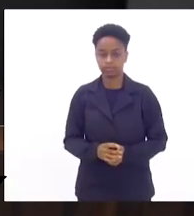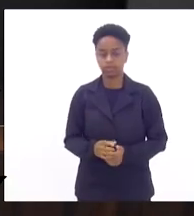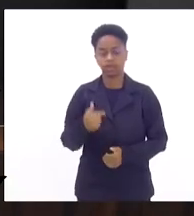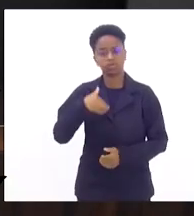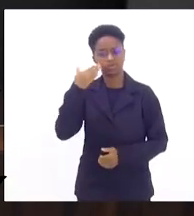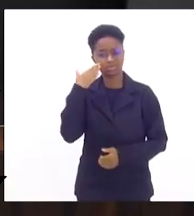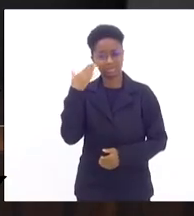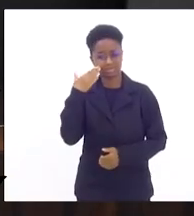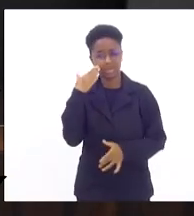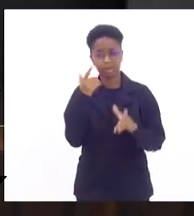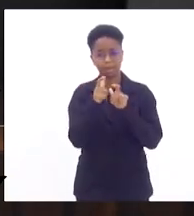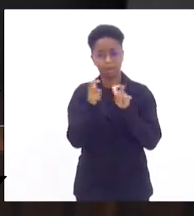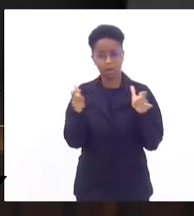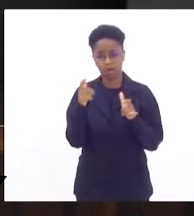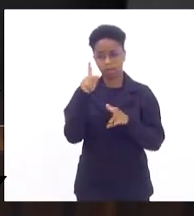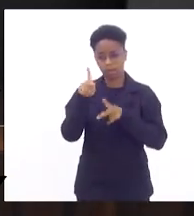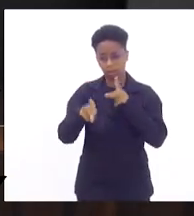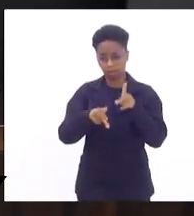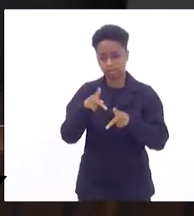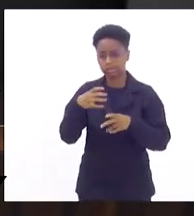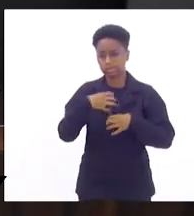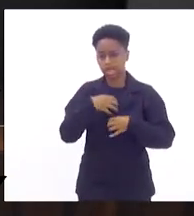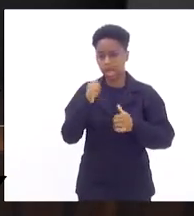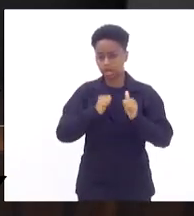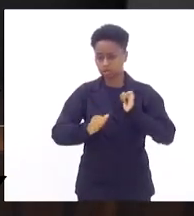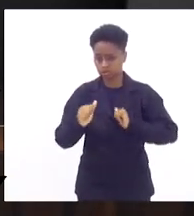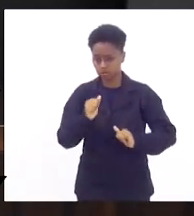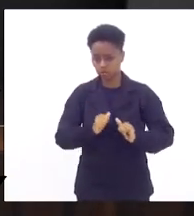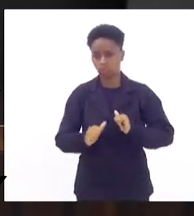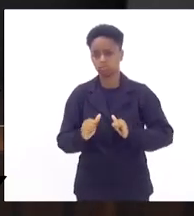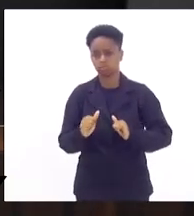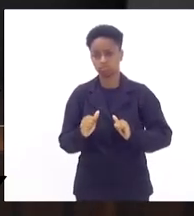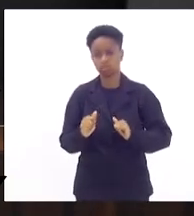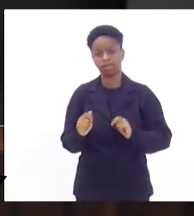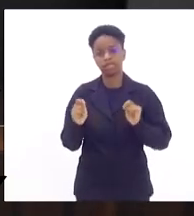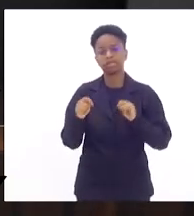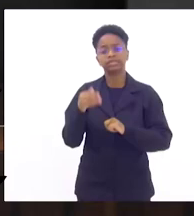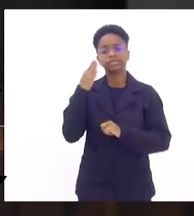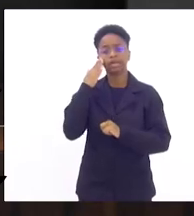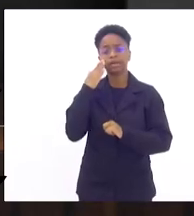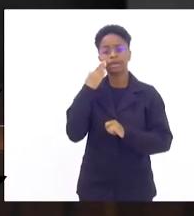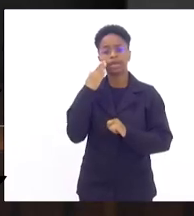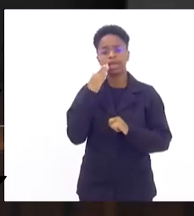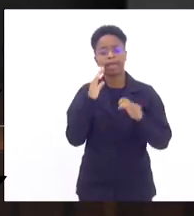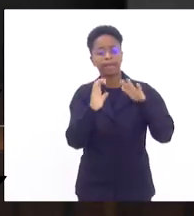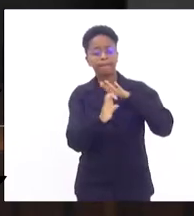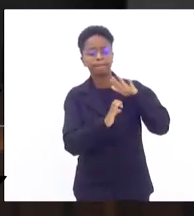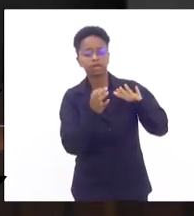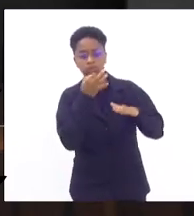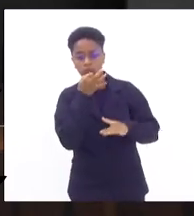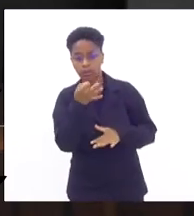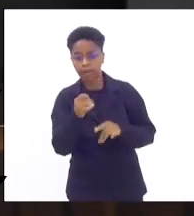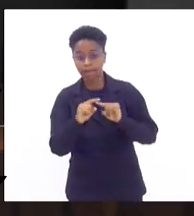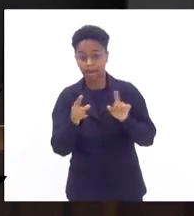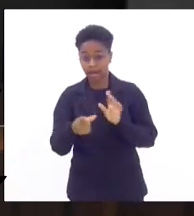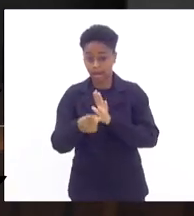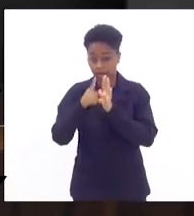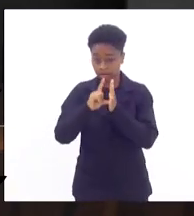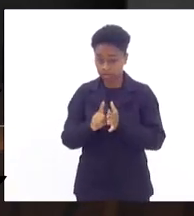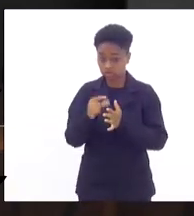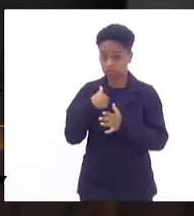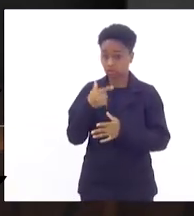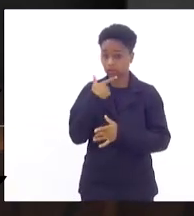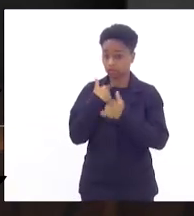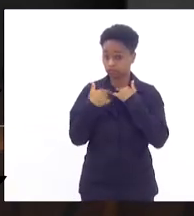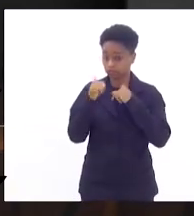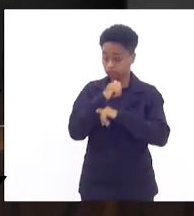grande parte da população está ansioso para poder ouvir as concessionárias, mas antes, eu quero dizer que a